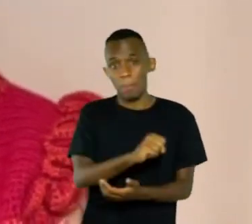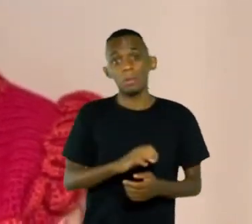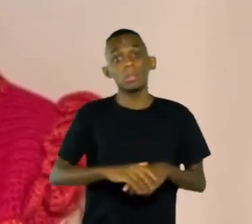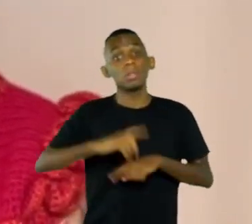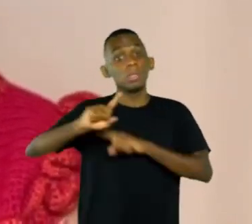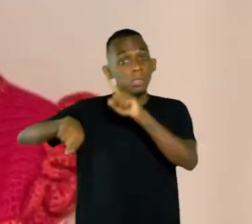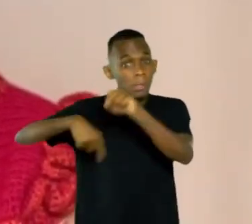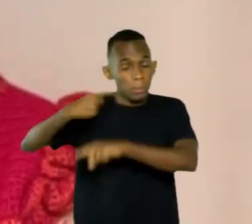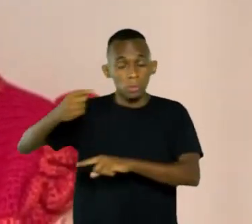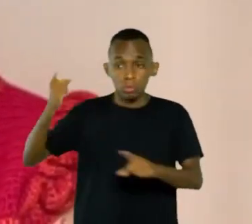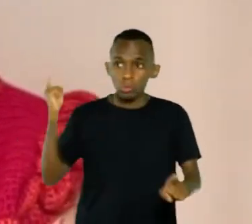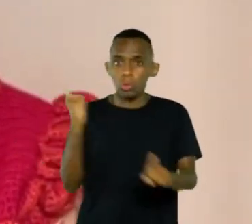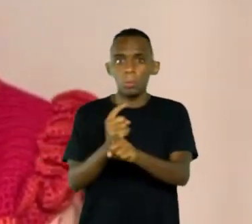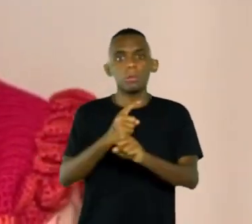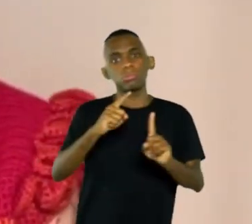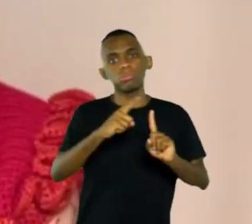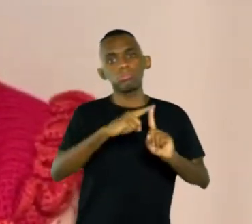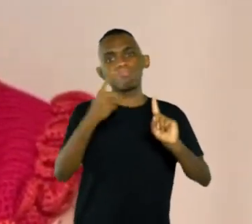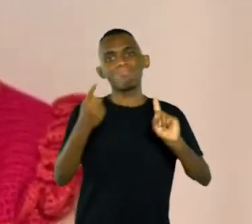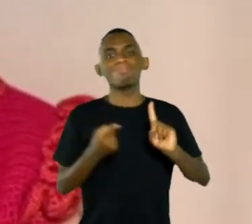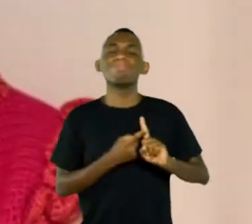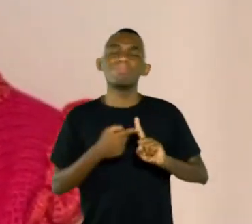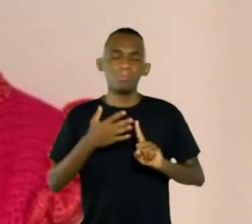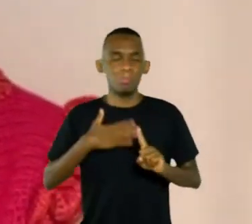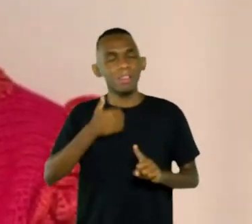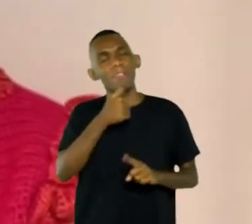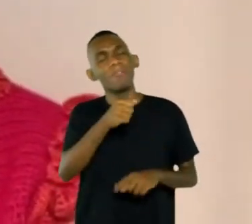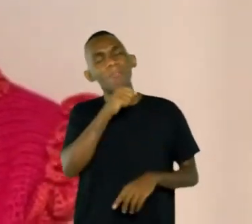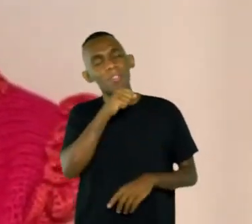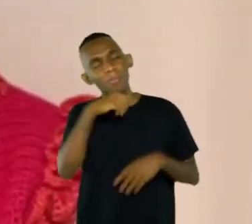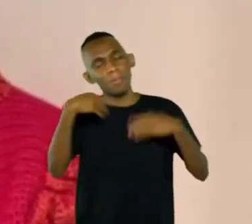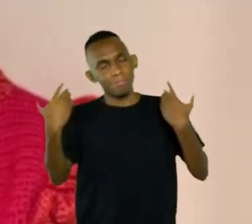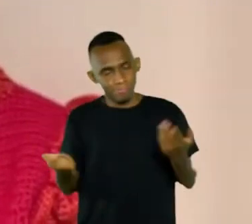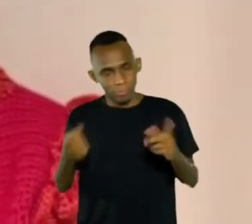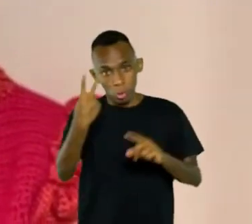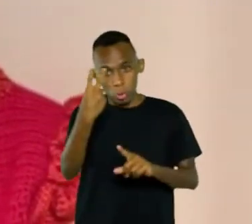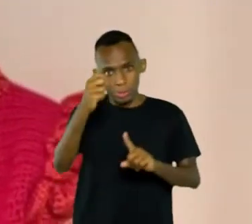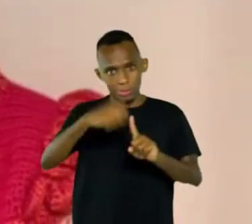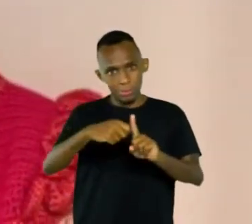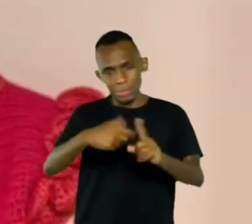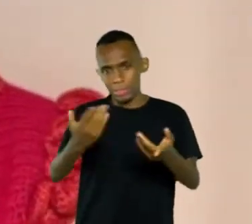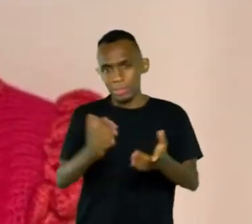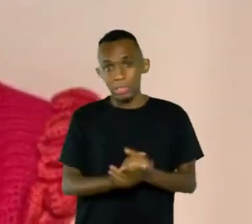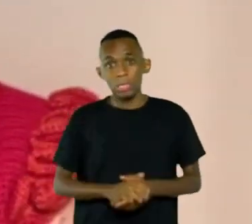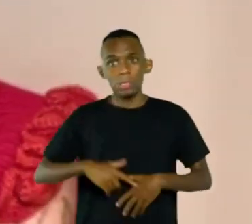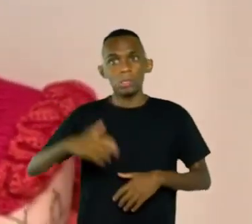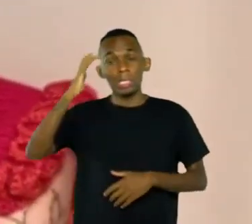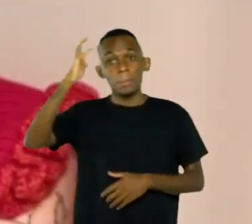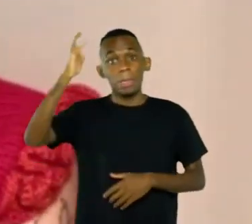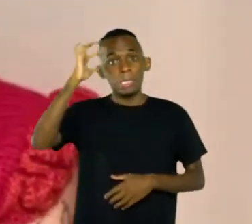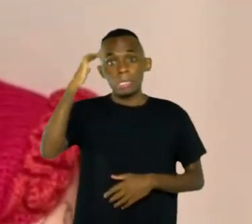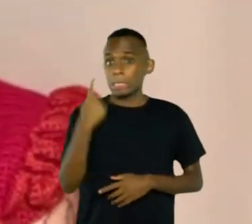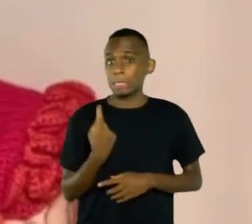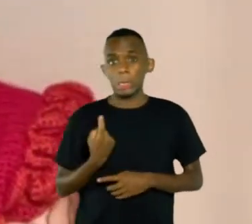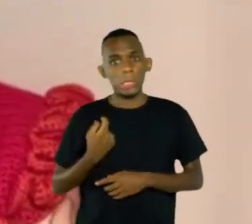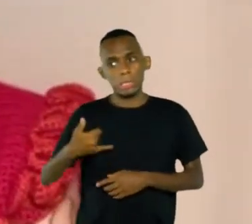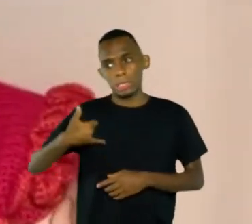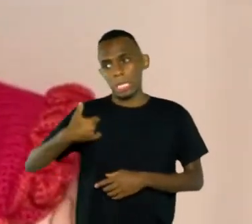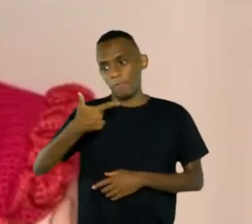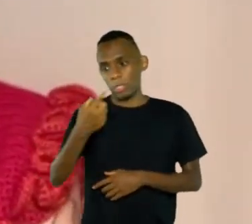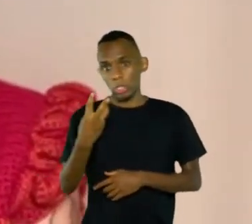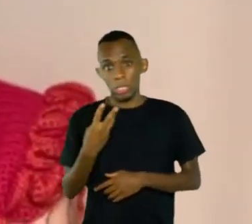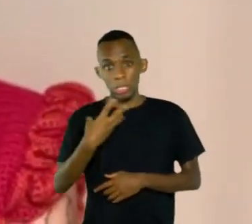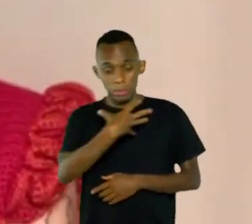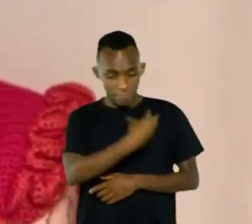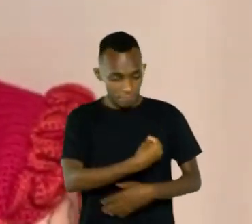estava grávida, né? Que estava grávida de 2 meses. Então, imagina, ela ficou sozinha aos 23 anos com três